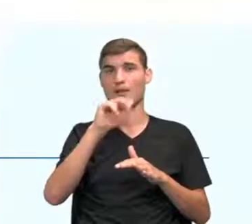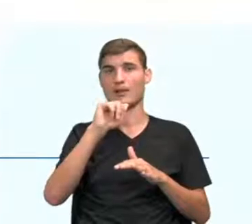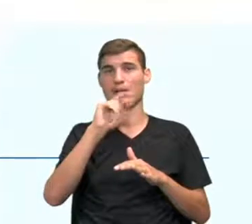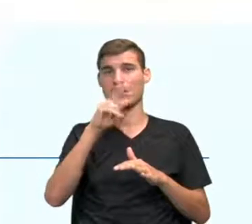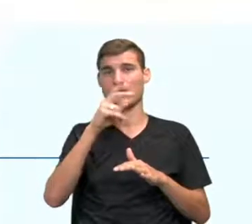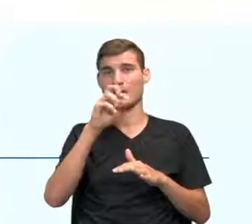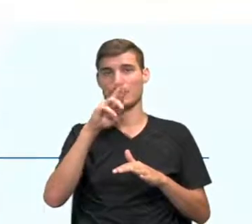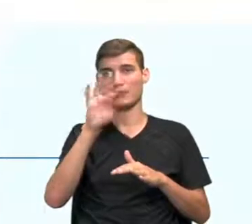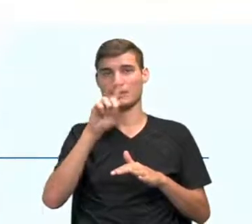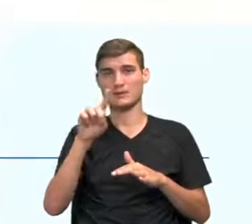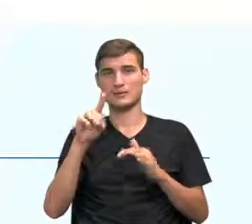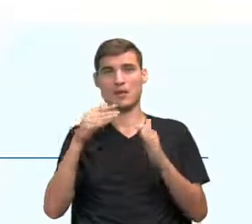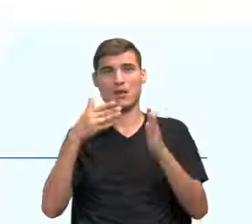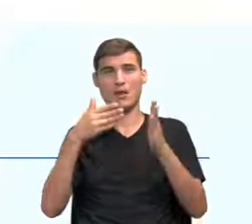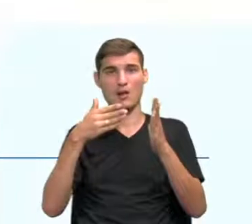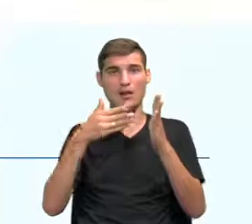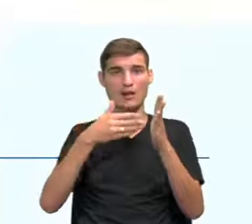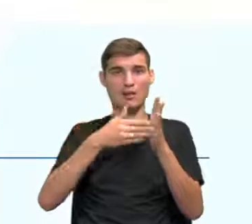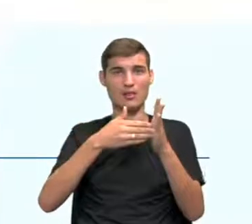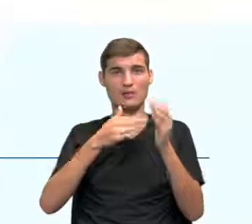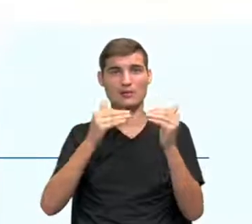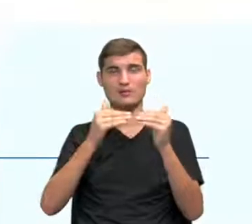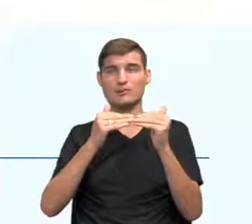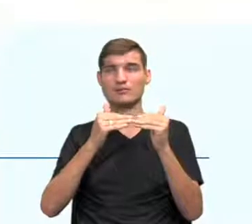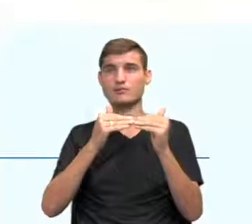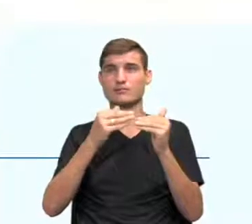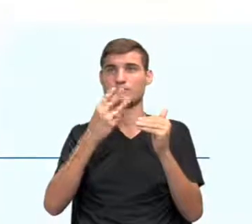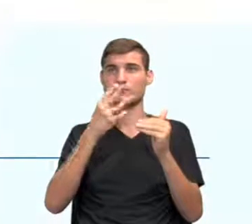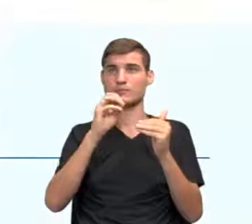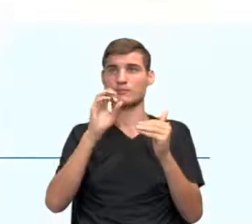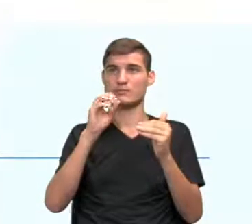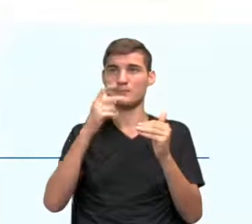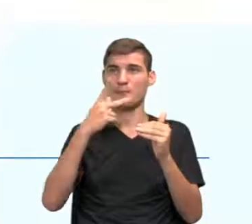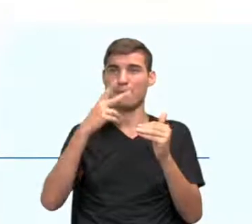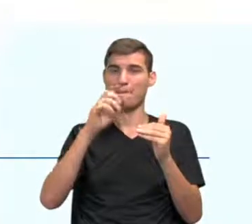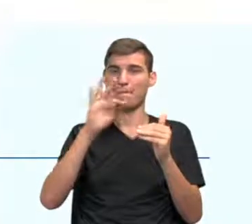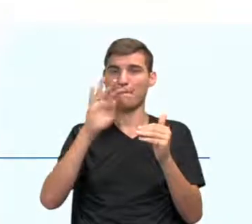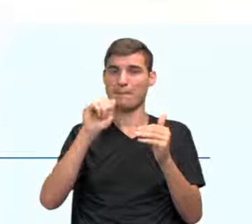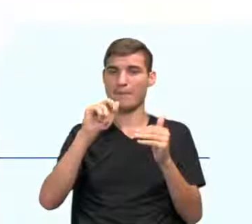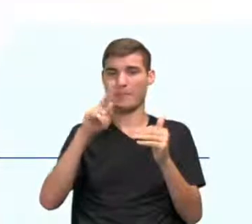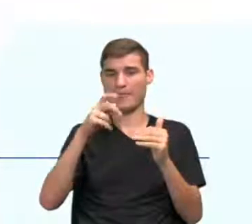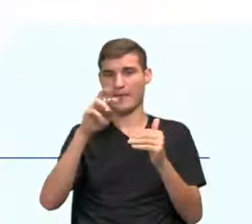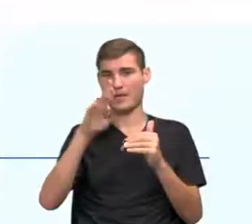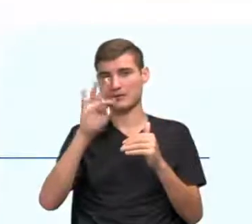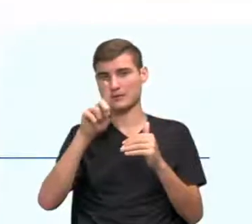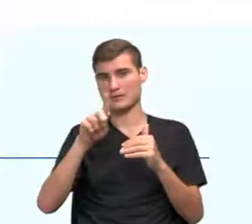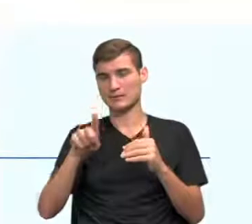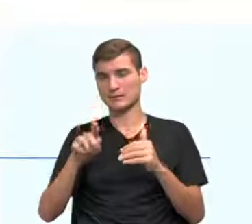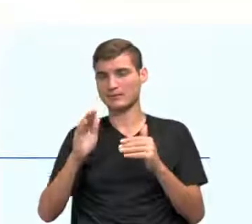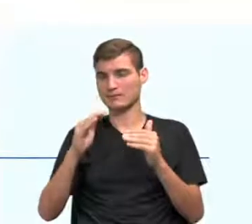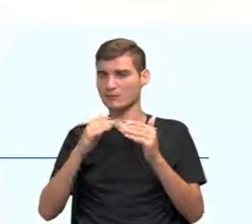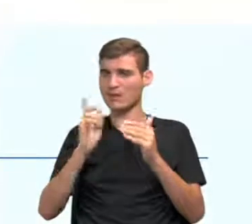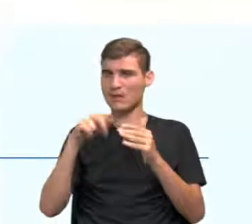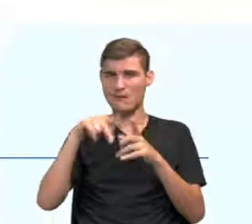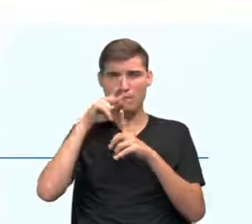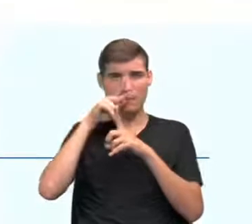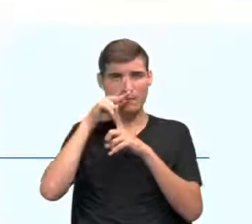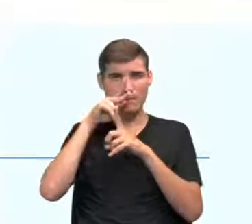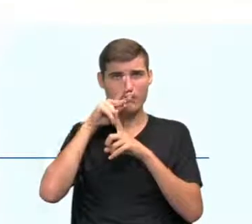750 terahertz a 300 petahertz. É uma frequência